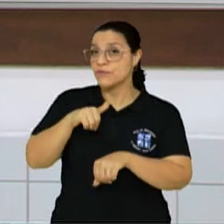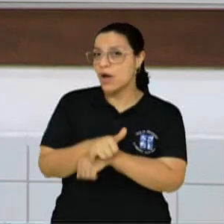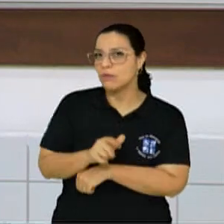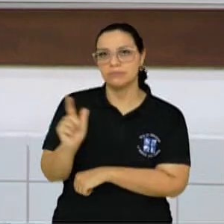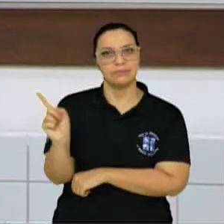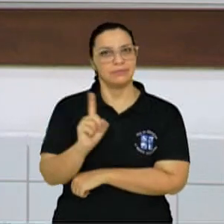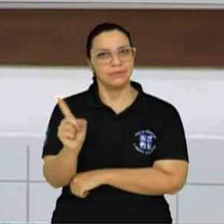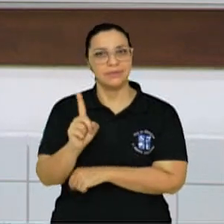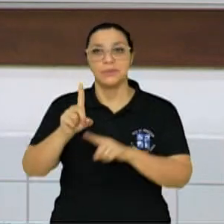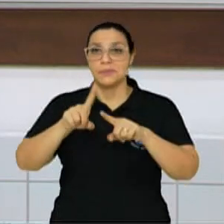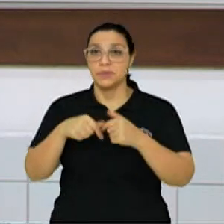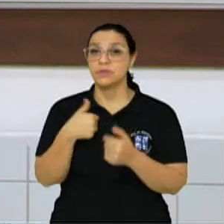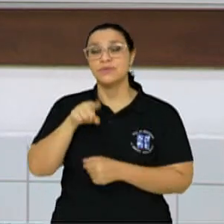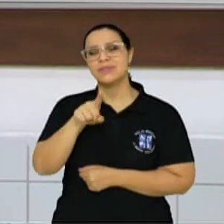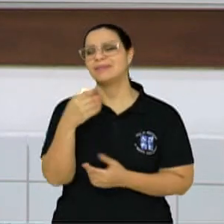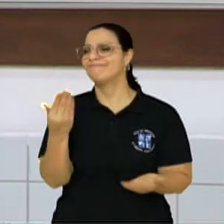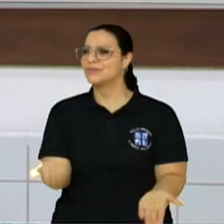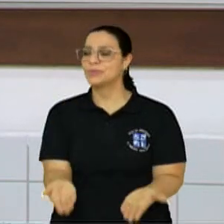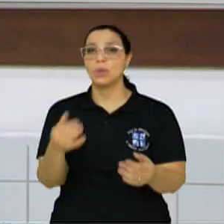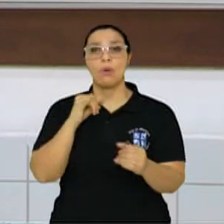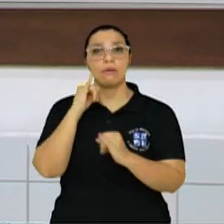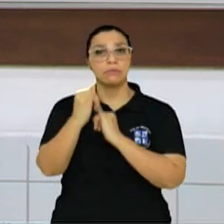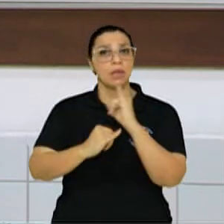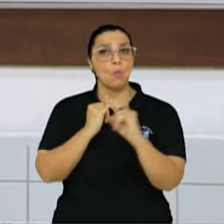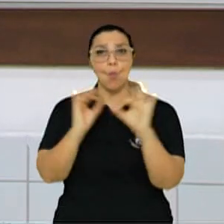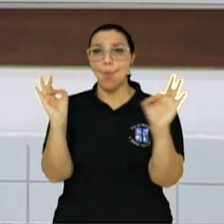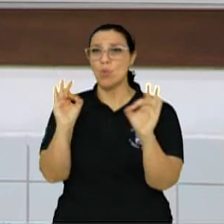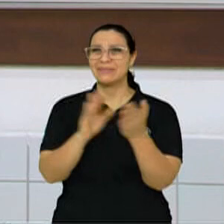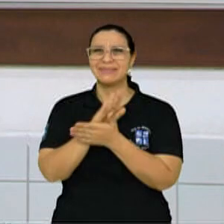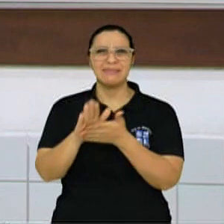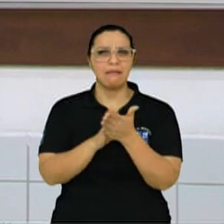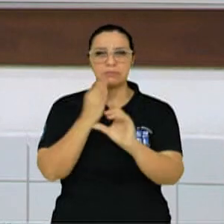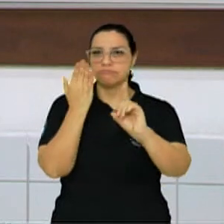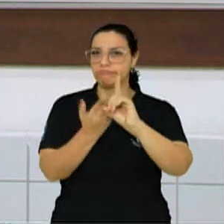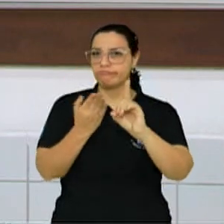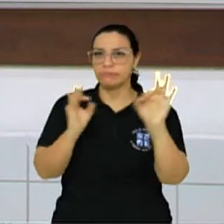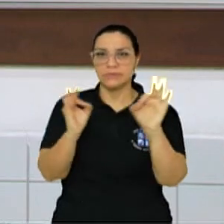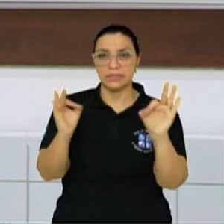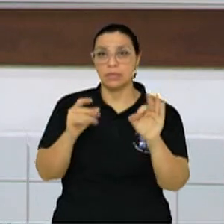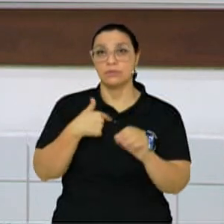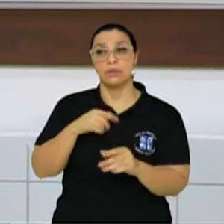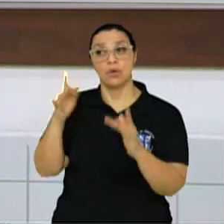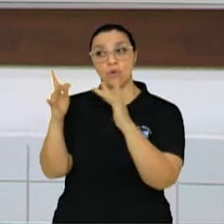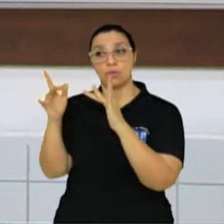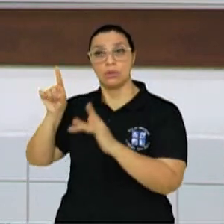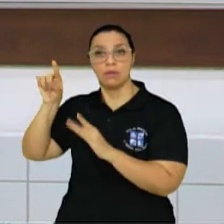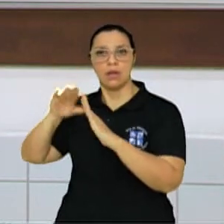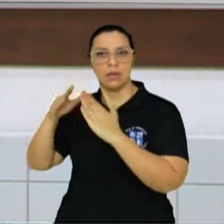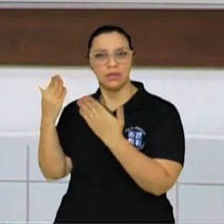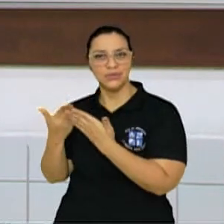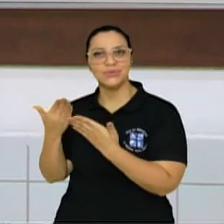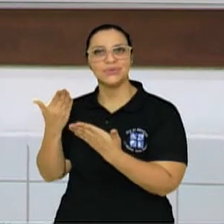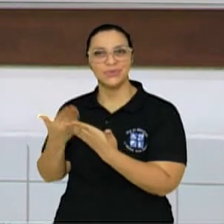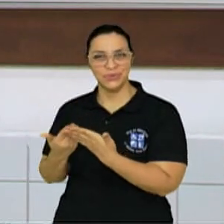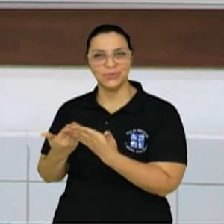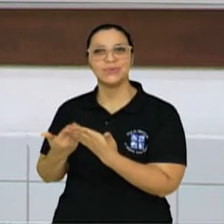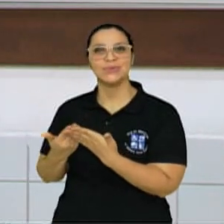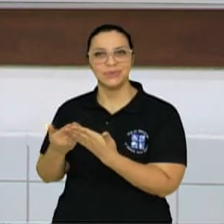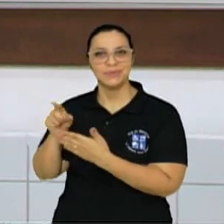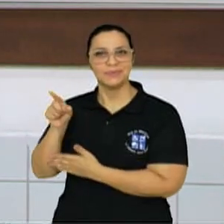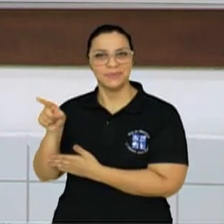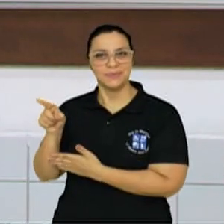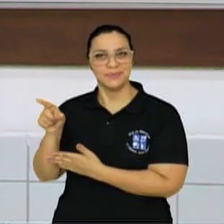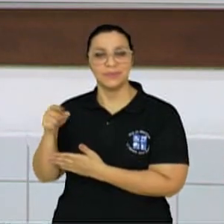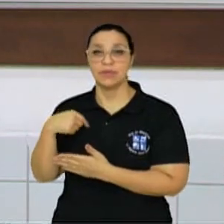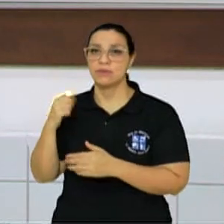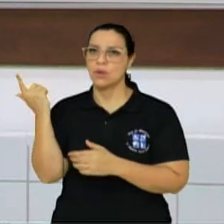com falta. E caso você não tenha acesso ao Google Class, não deixe de entrar em contato com a sua